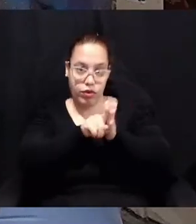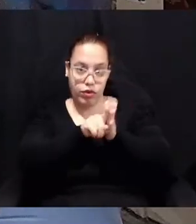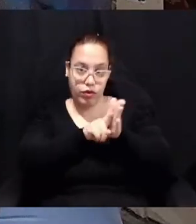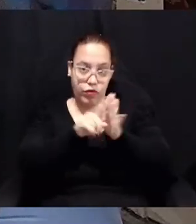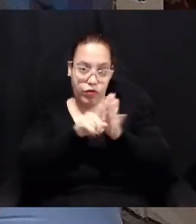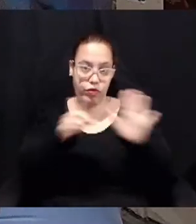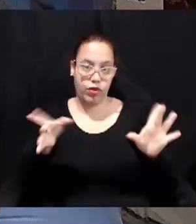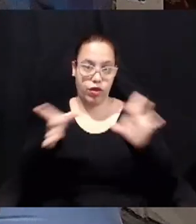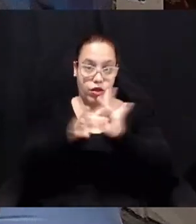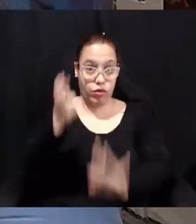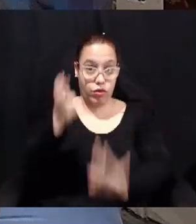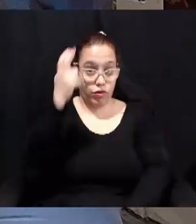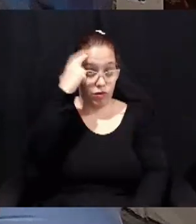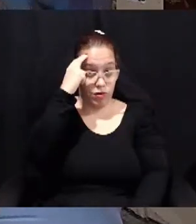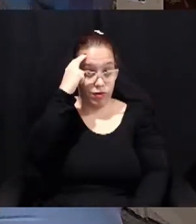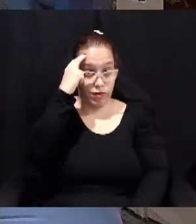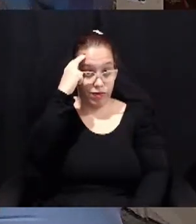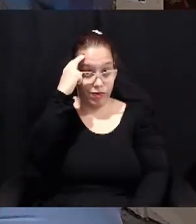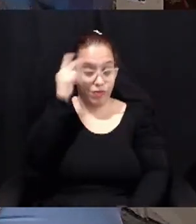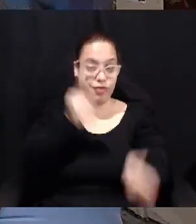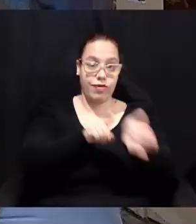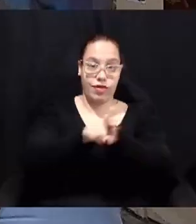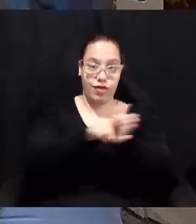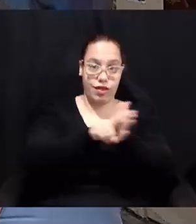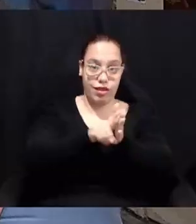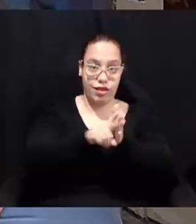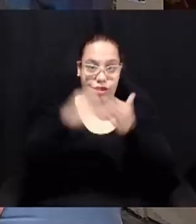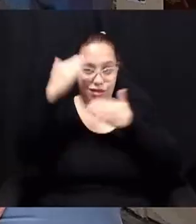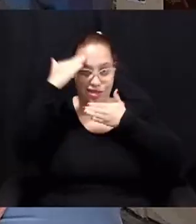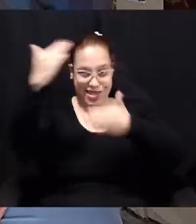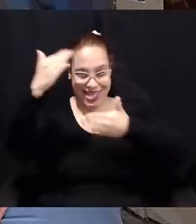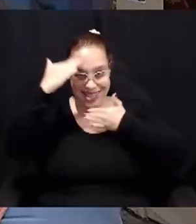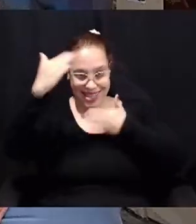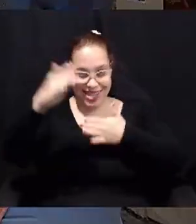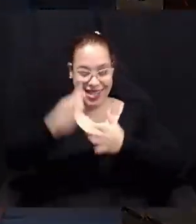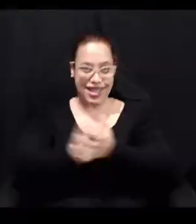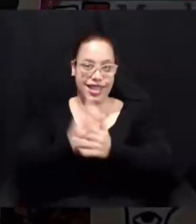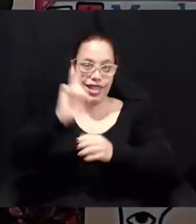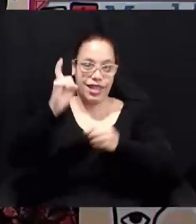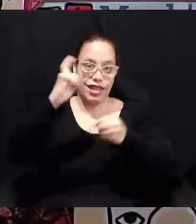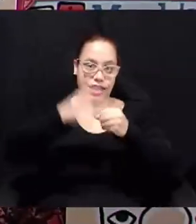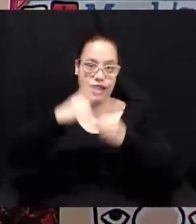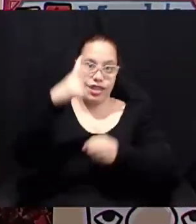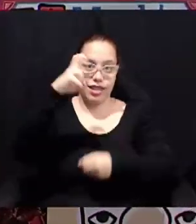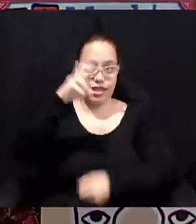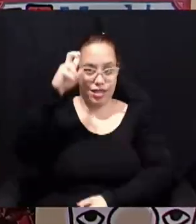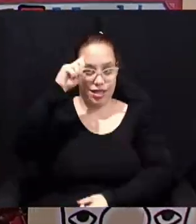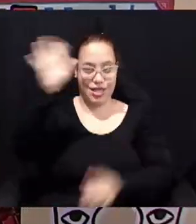na aba de pesquisa. Muito obrigada pela sua companhia, a gente volta daqui a 15 dias.